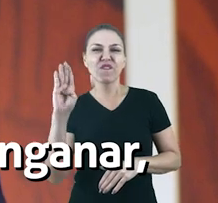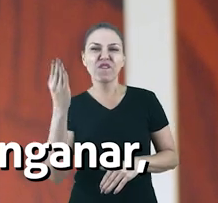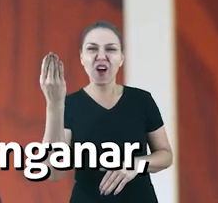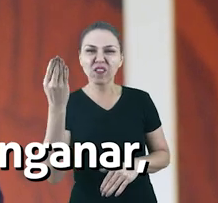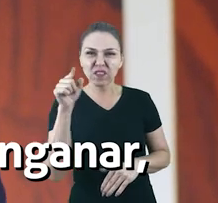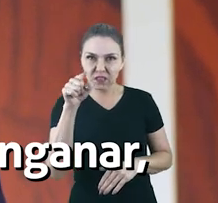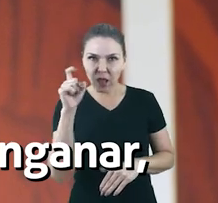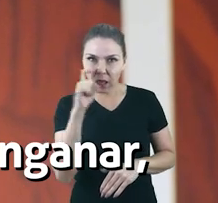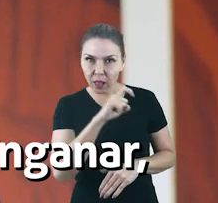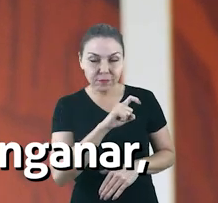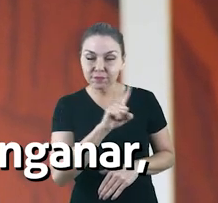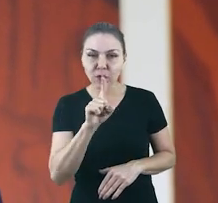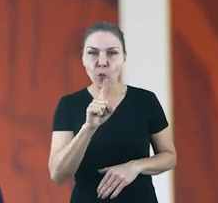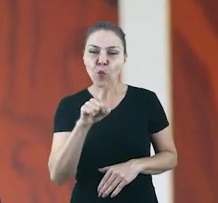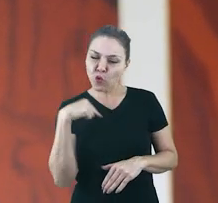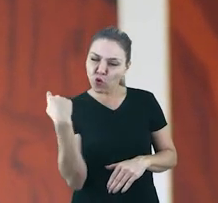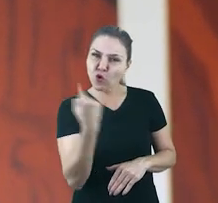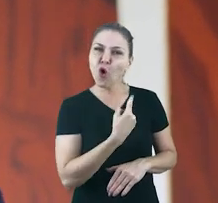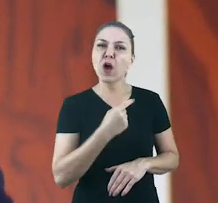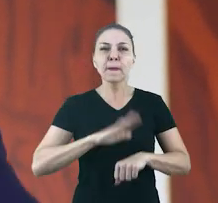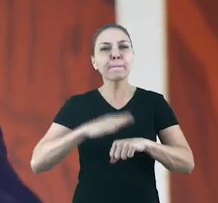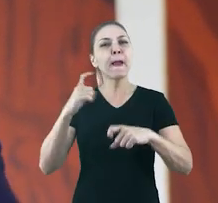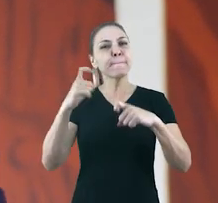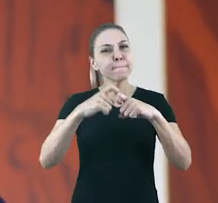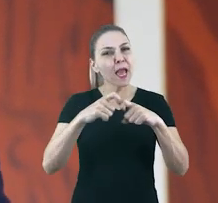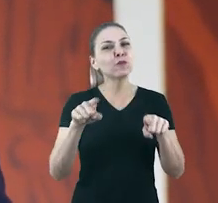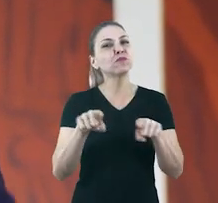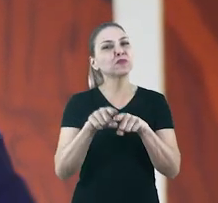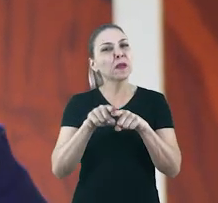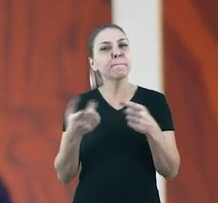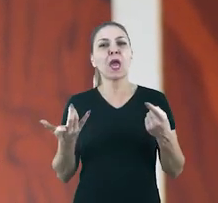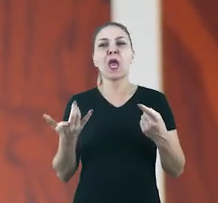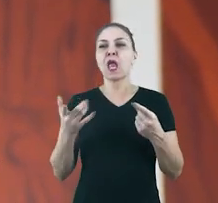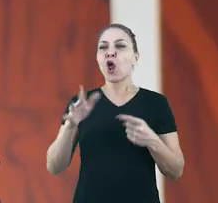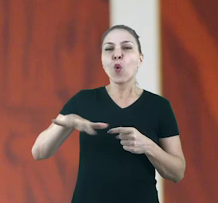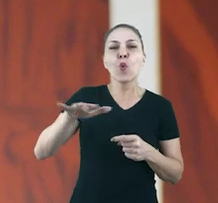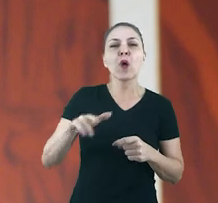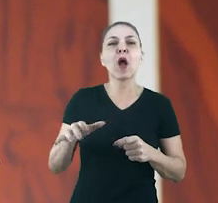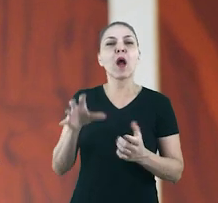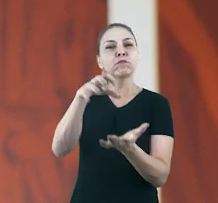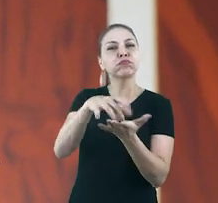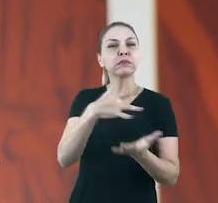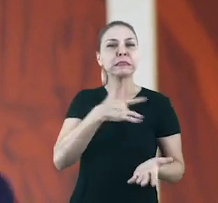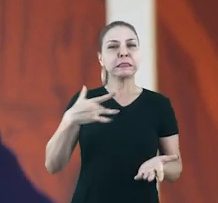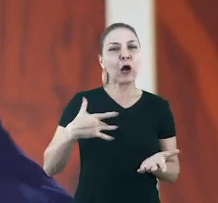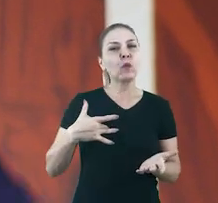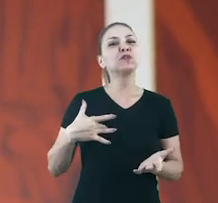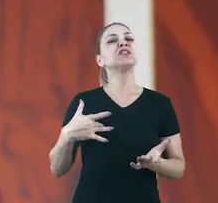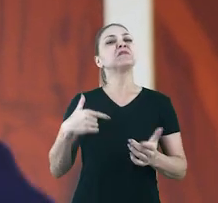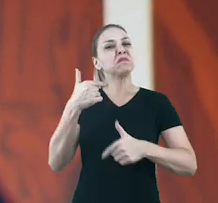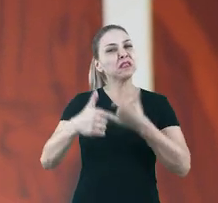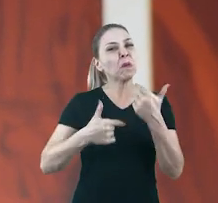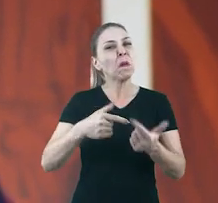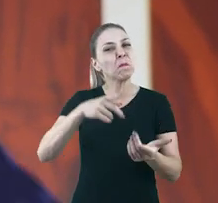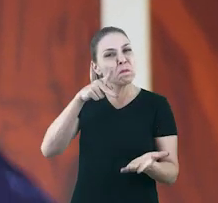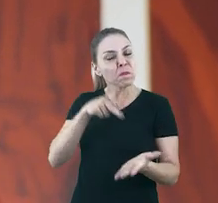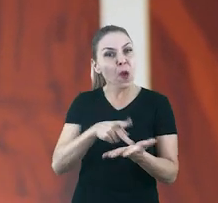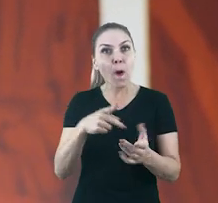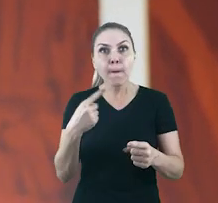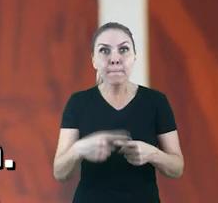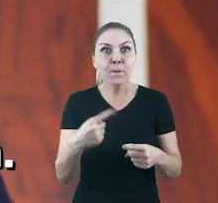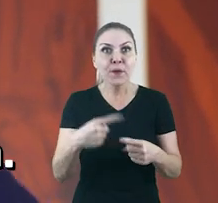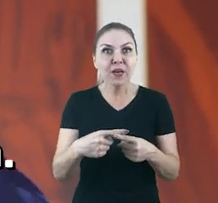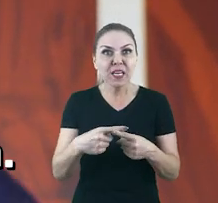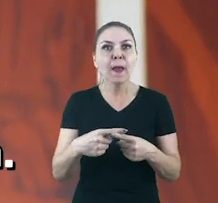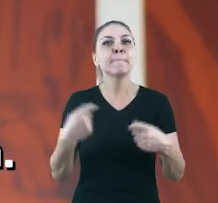promessas falsas para te enganar, nós vamos colocar mais médicos e equipamentos nos postos e nas UPAs. Botar para funcionar